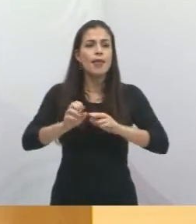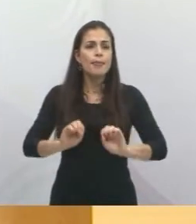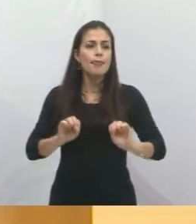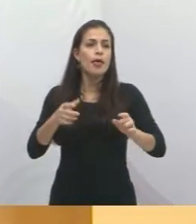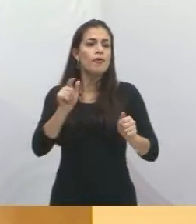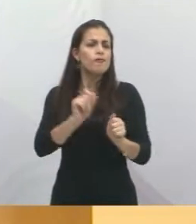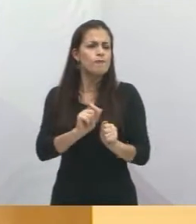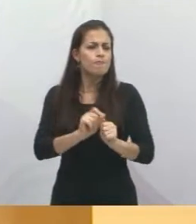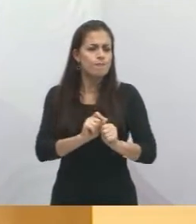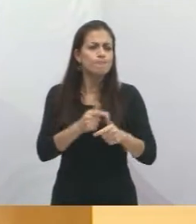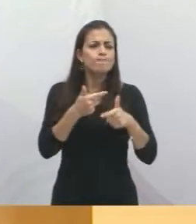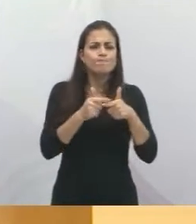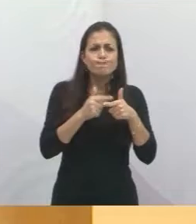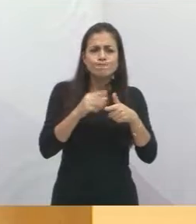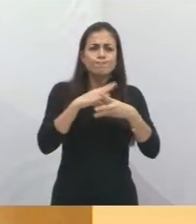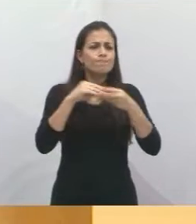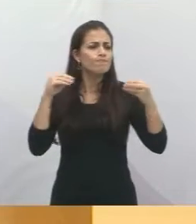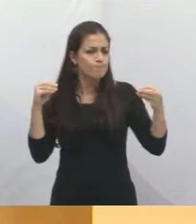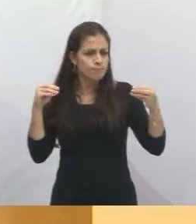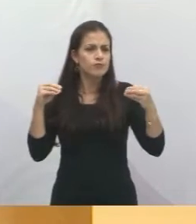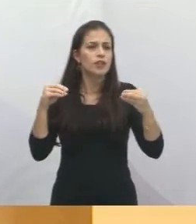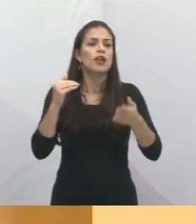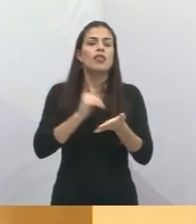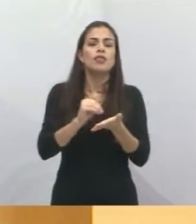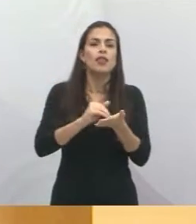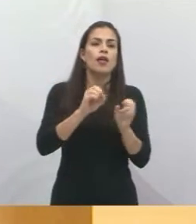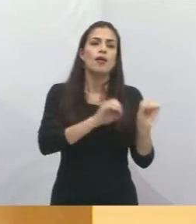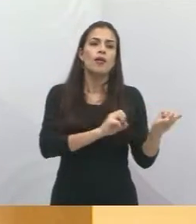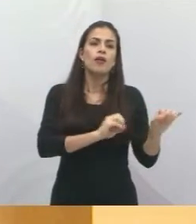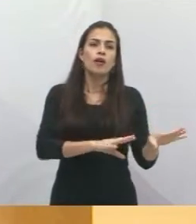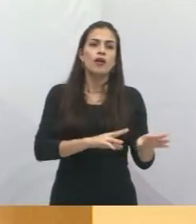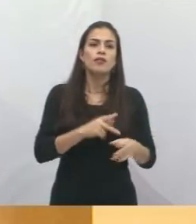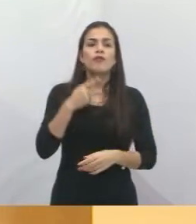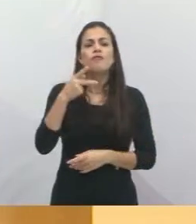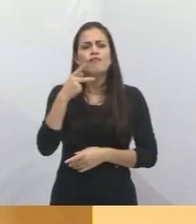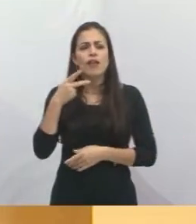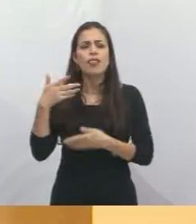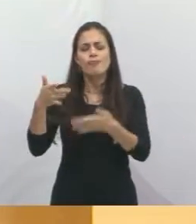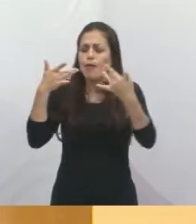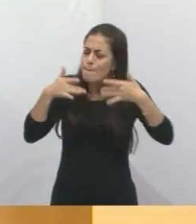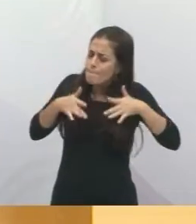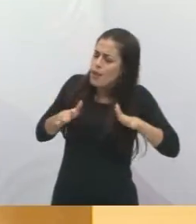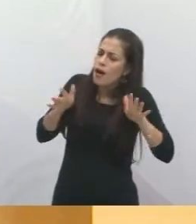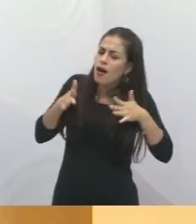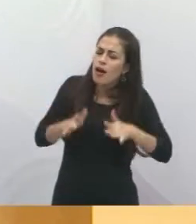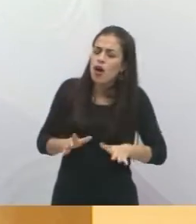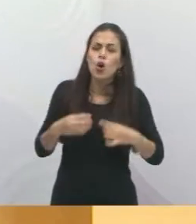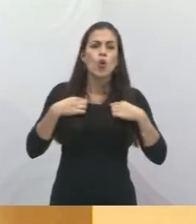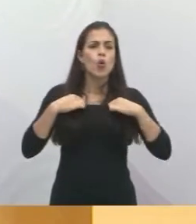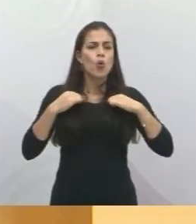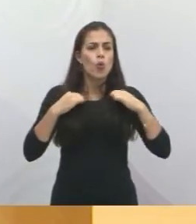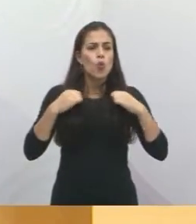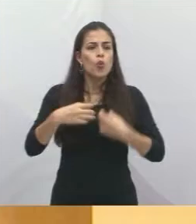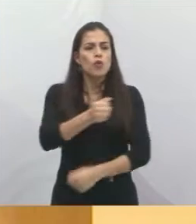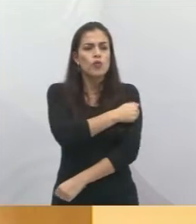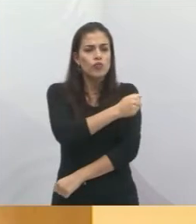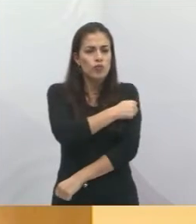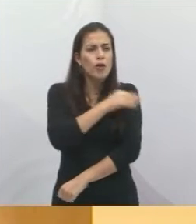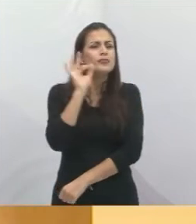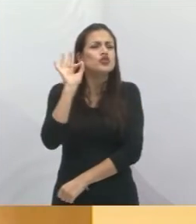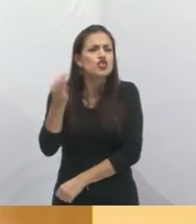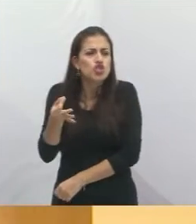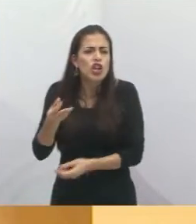para resolver as questões da Secretaria de Educação. Quero dizer a você e tranquilizar que os uniformes já estão sendo entregues